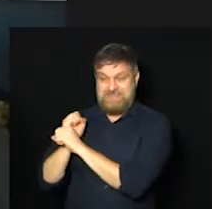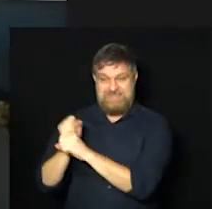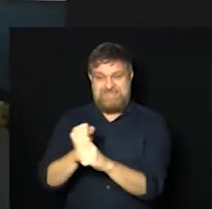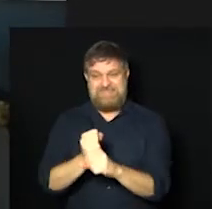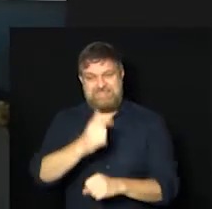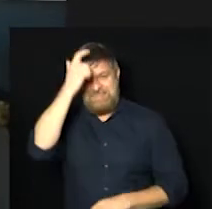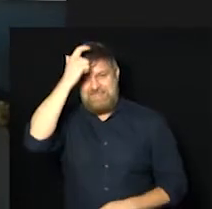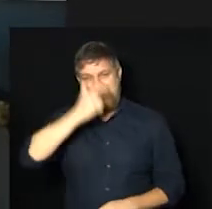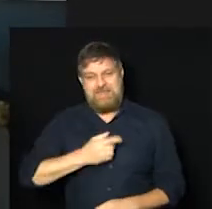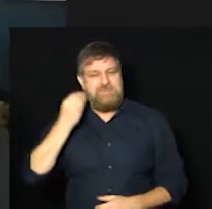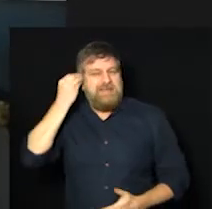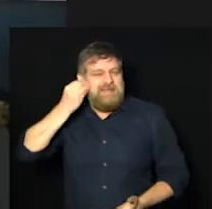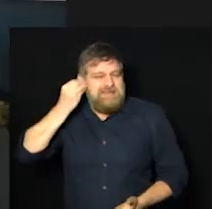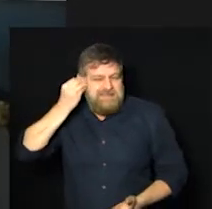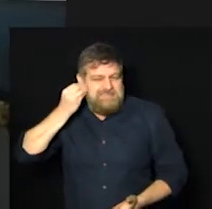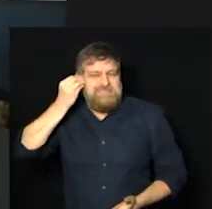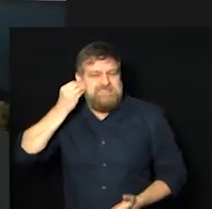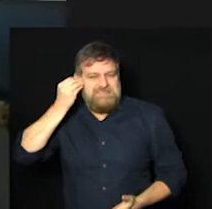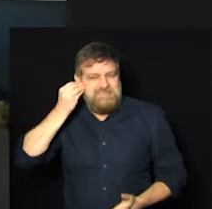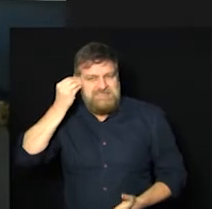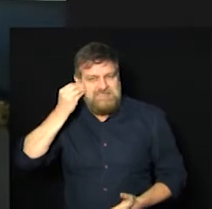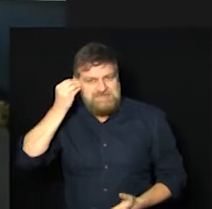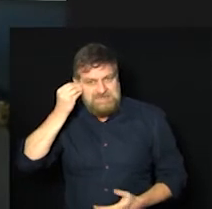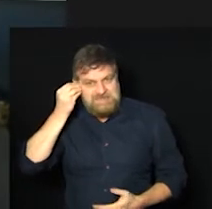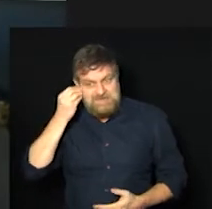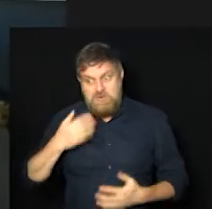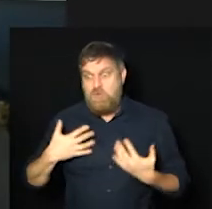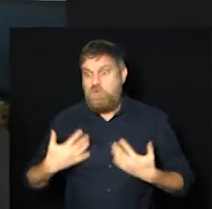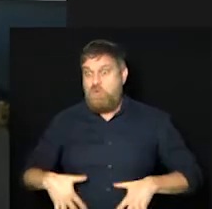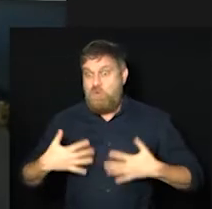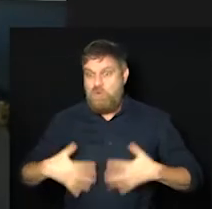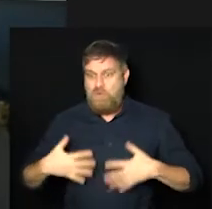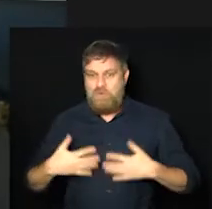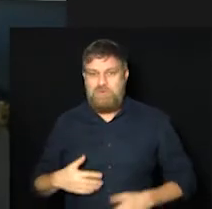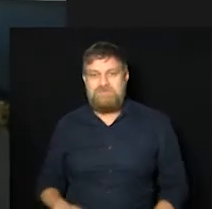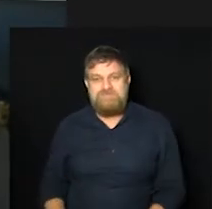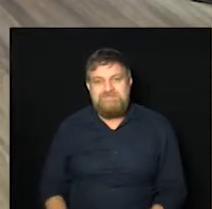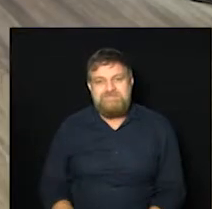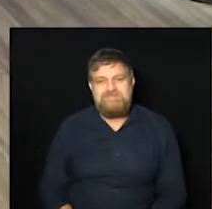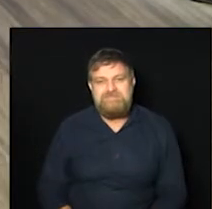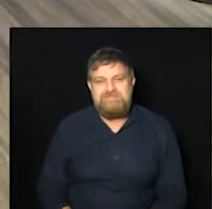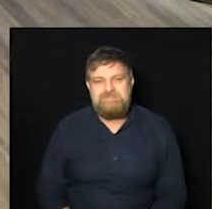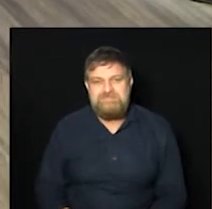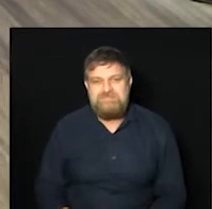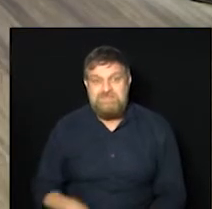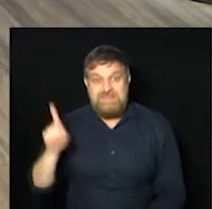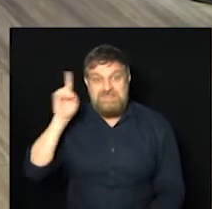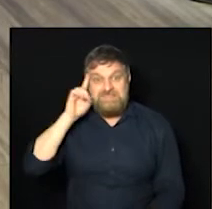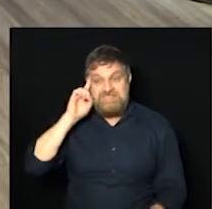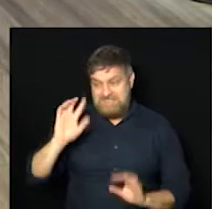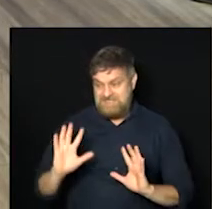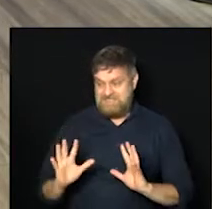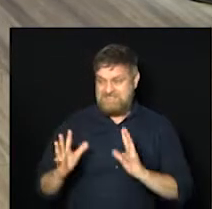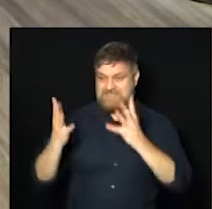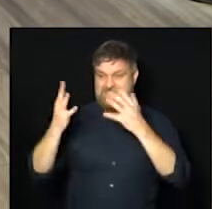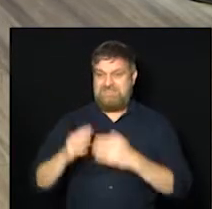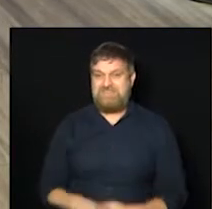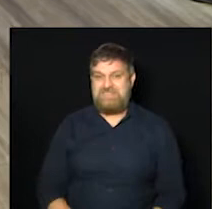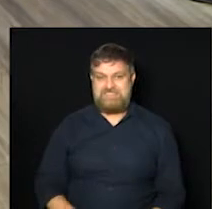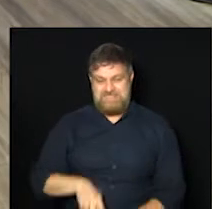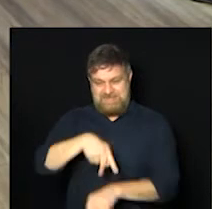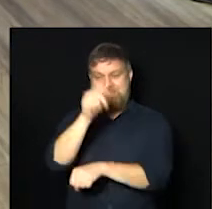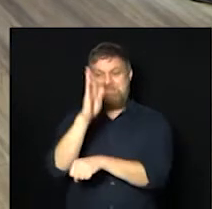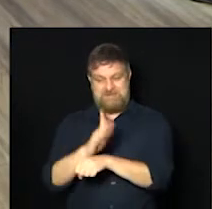minha bagagem tem sido bem grande, assim, nesse sentido. Datas comemorativas não faltam aqui no